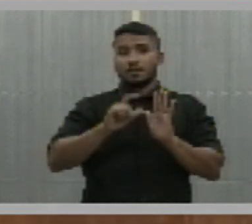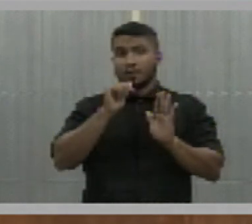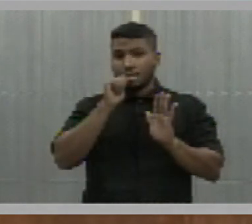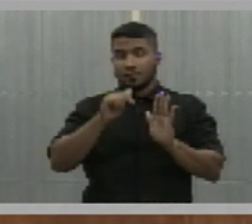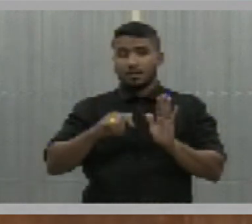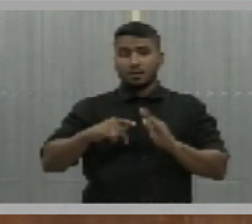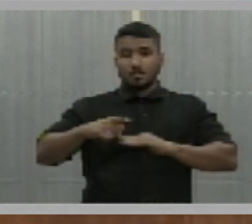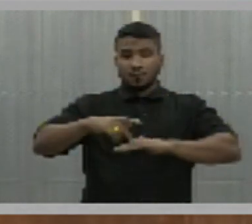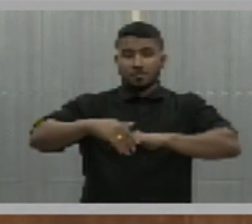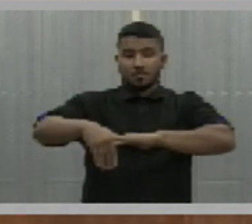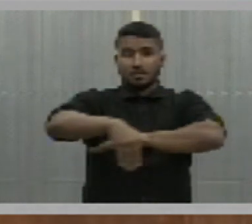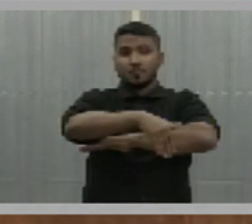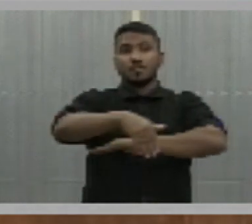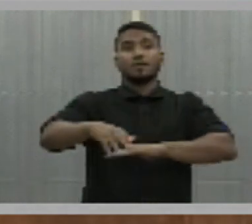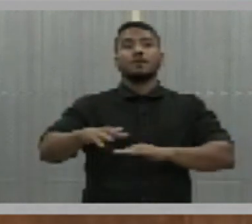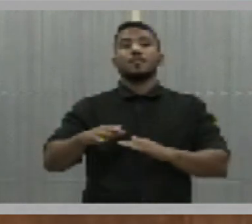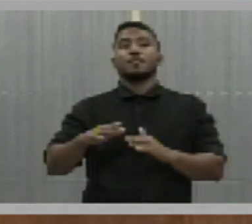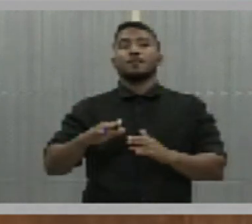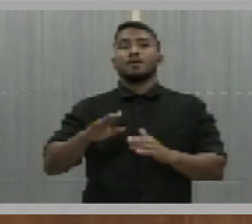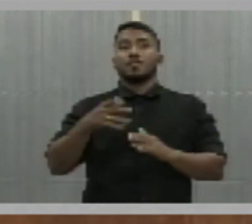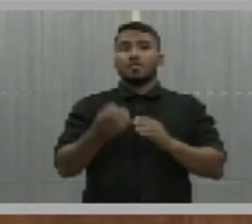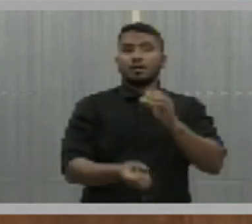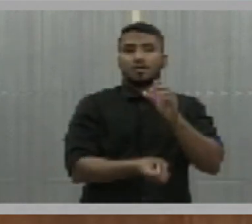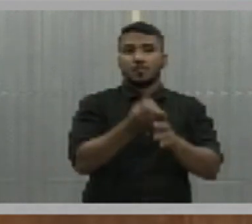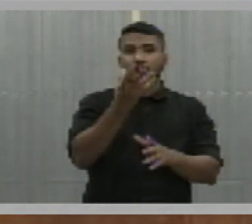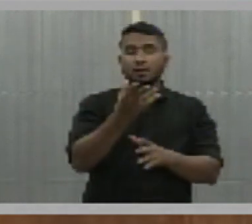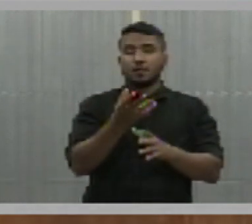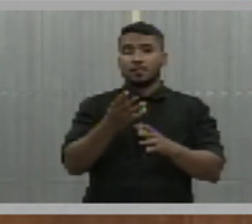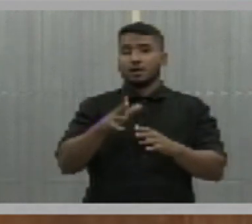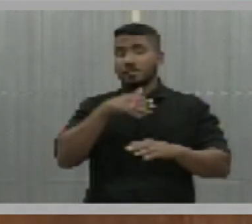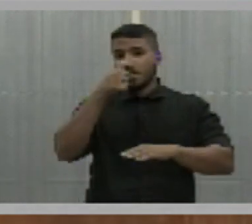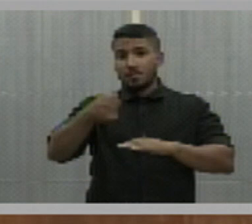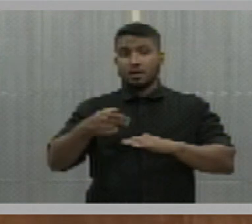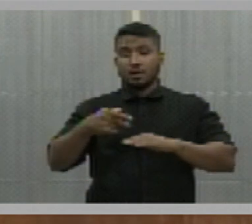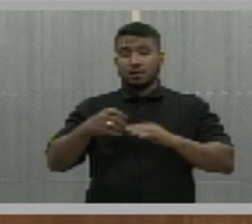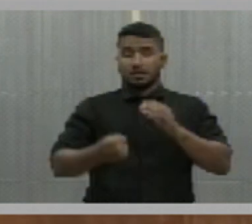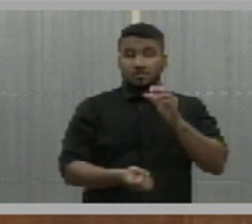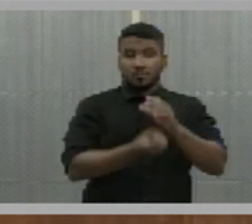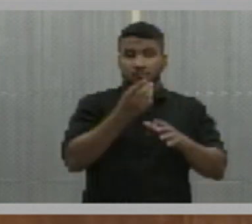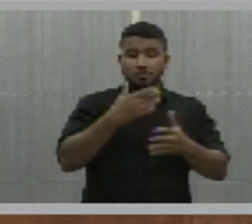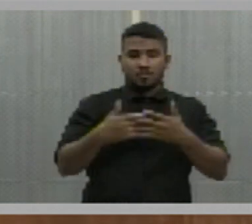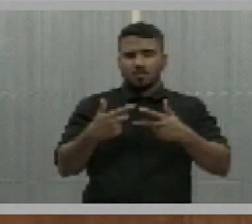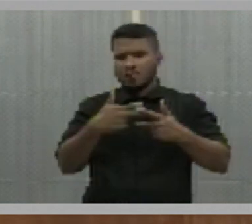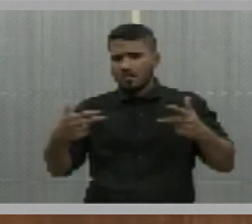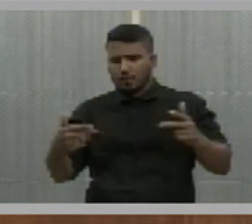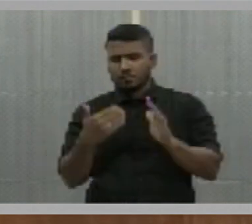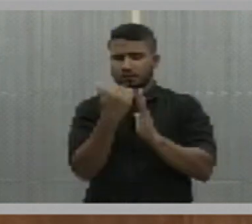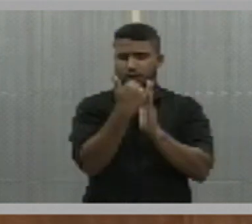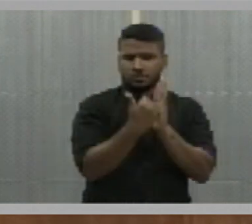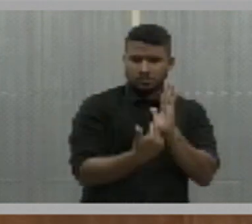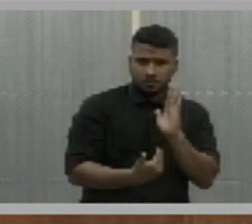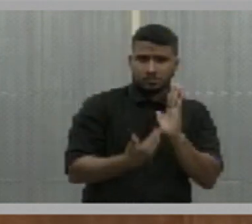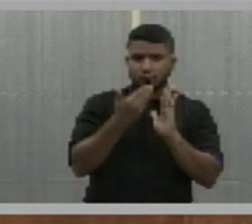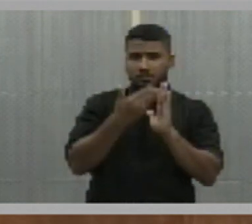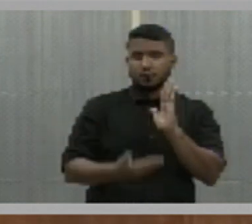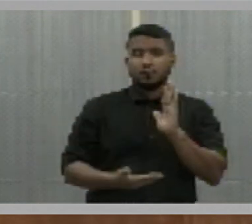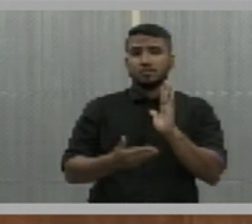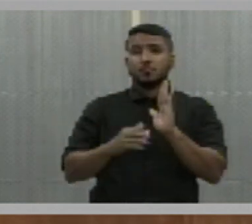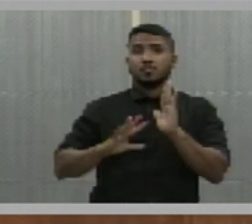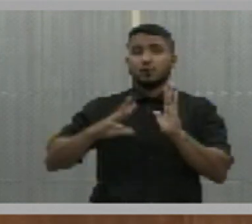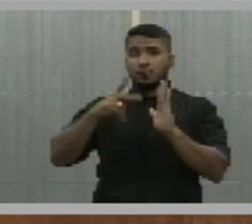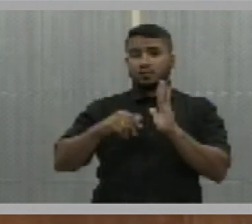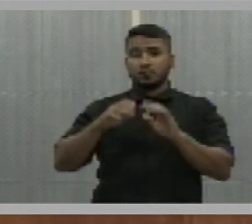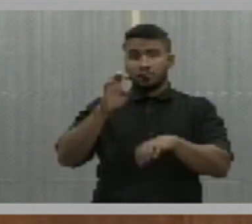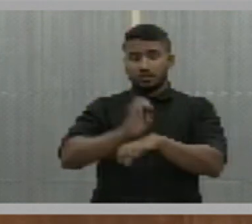água e saneamento básico, seja implantação, recuperação, instalação, qualquer que seja a ação, devendo todos os órgãos do Estado